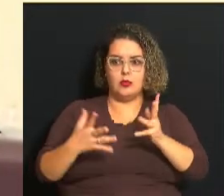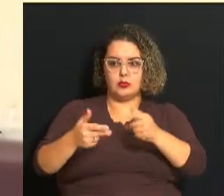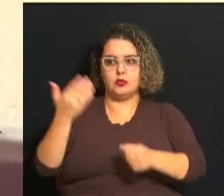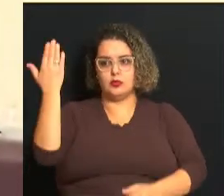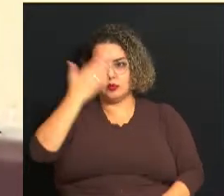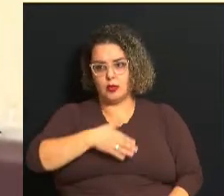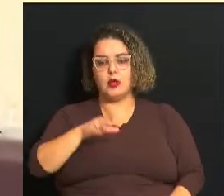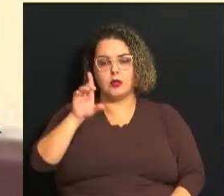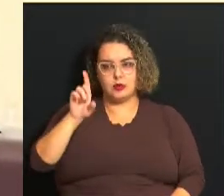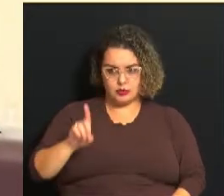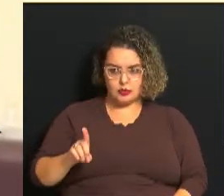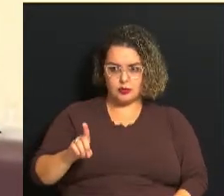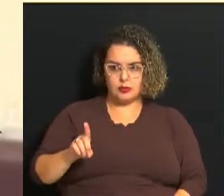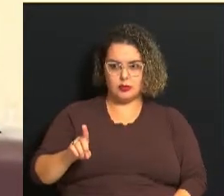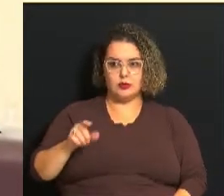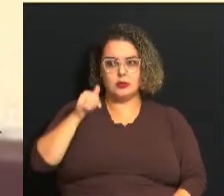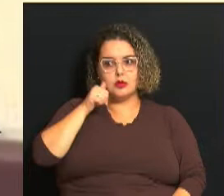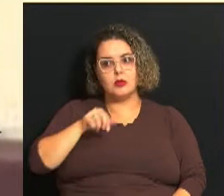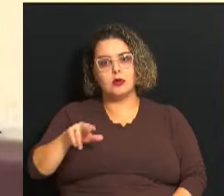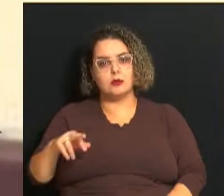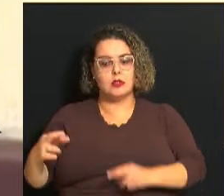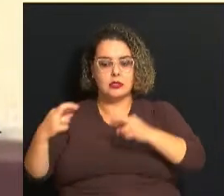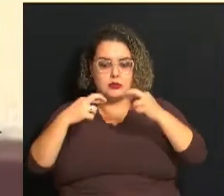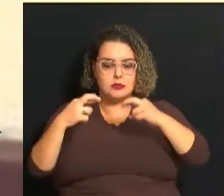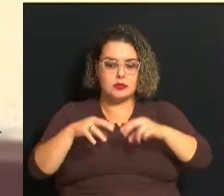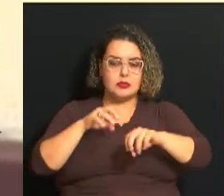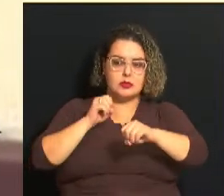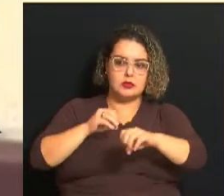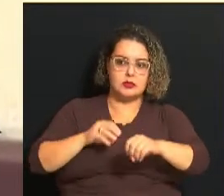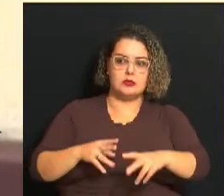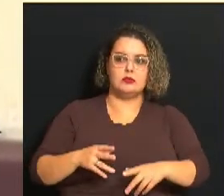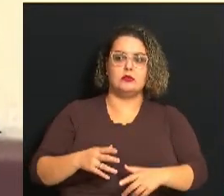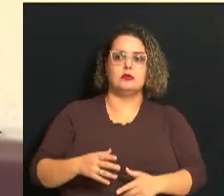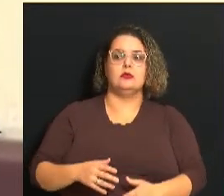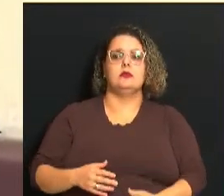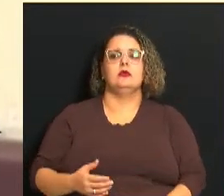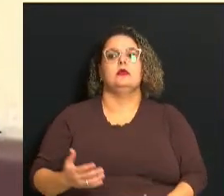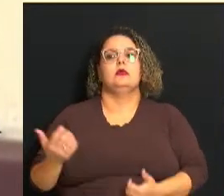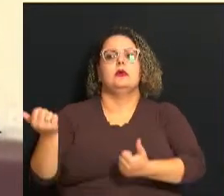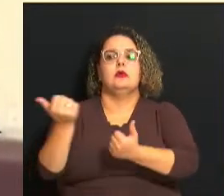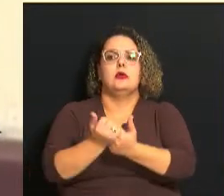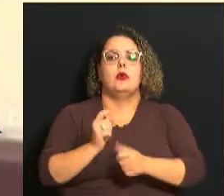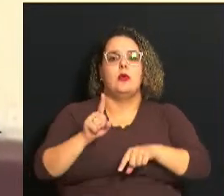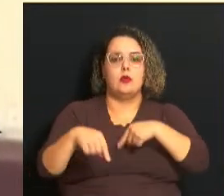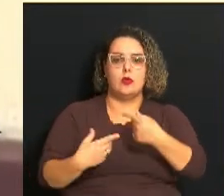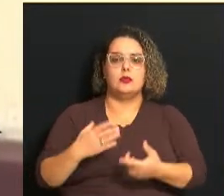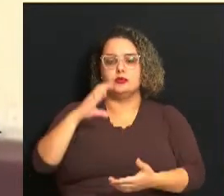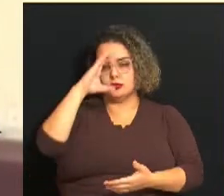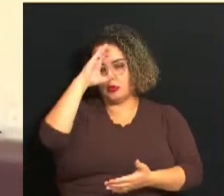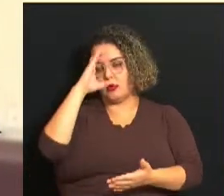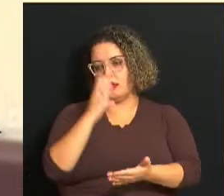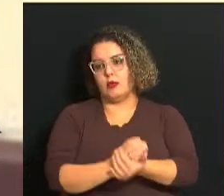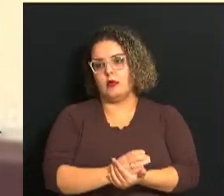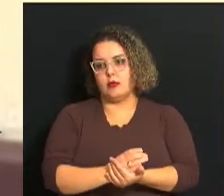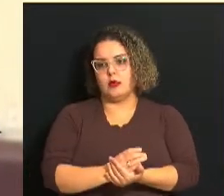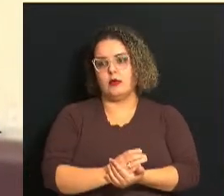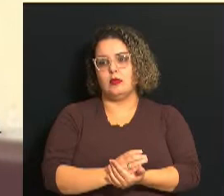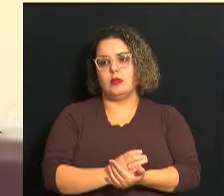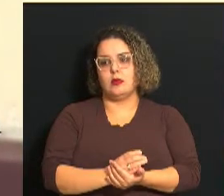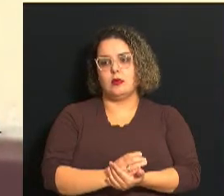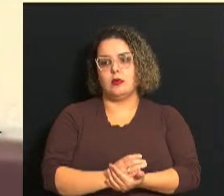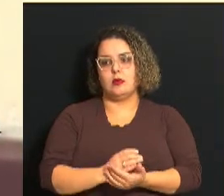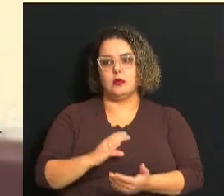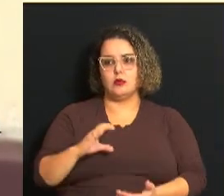diretora e manda a supervisora de ensino ganha outro cargo de confiança Aí ela fala que o